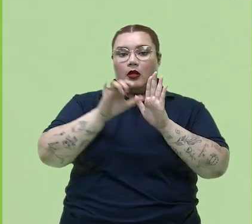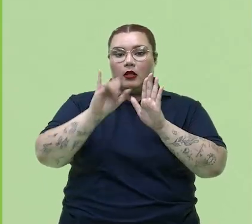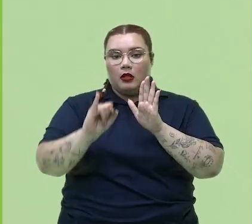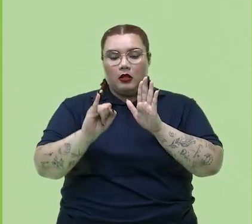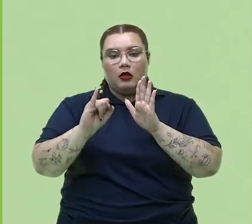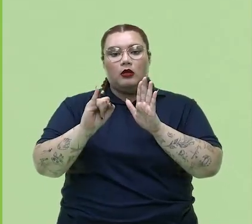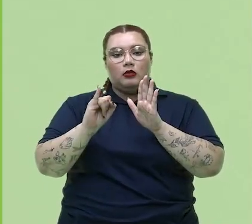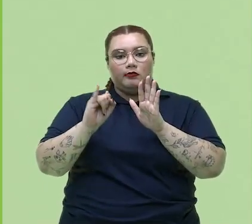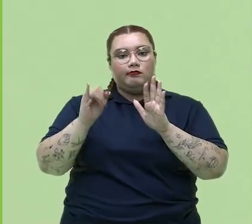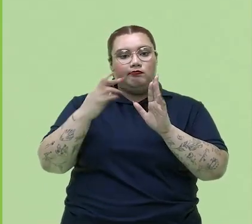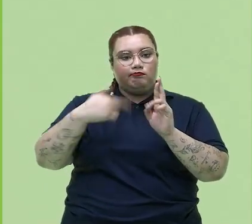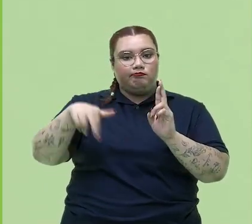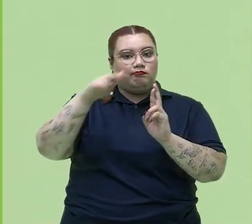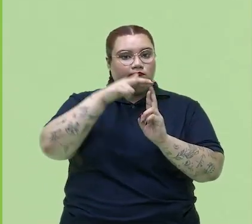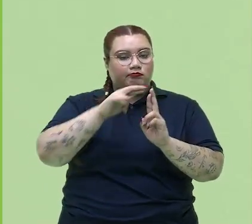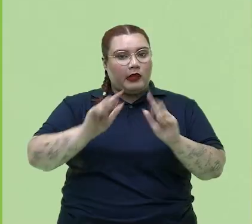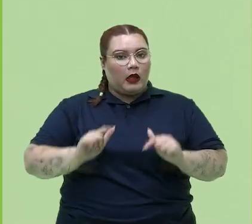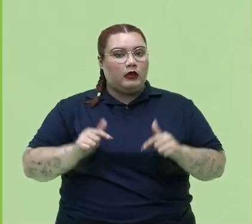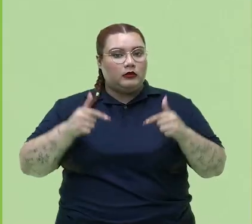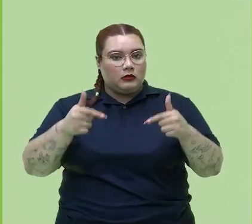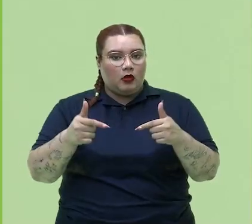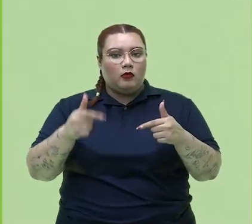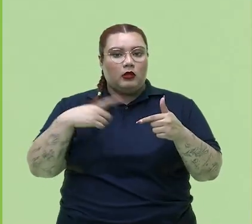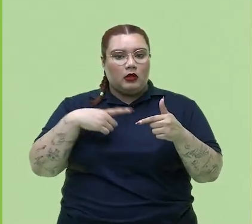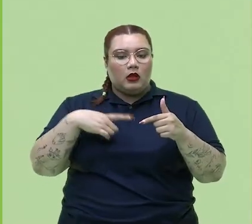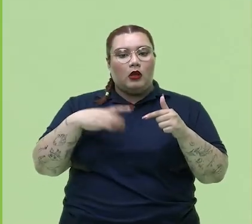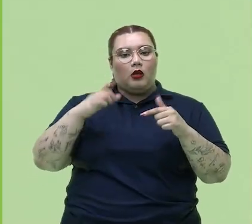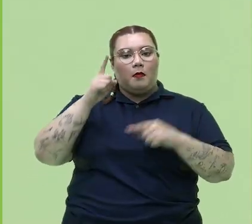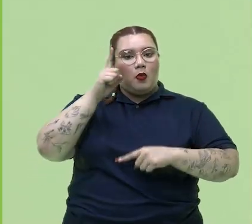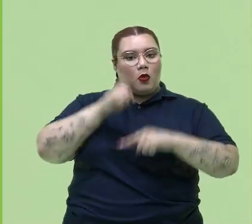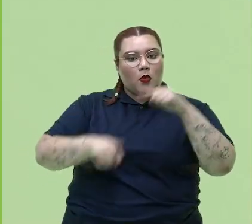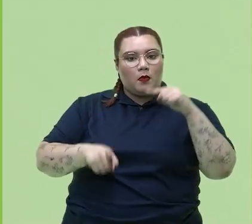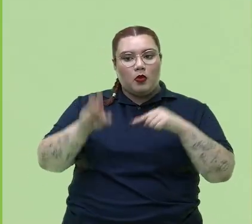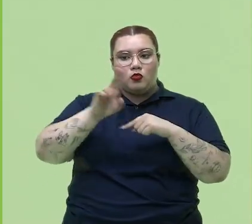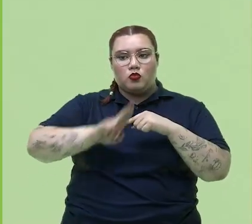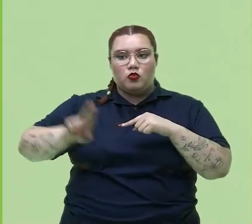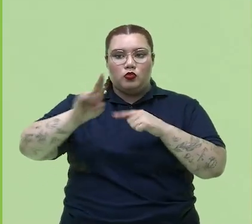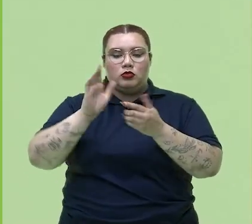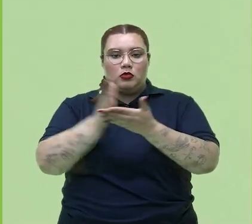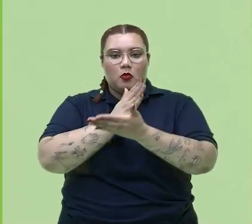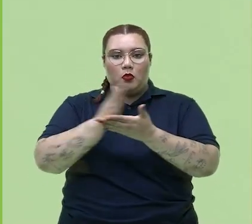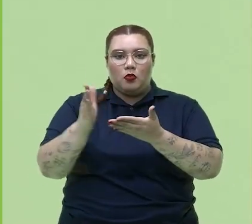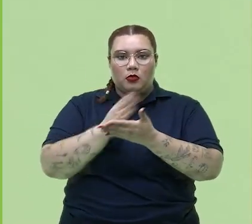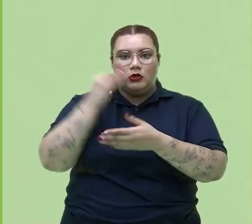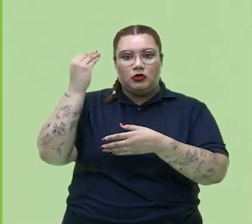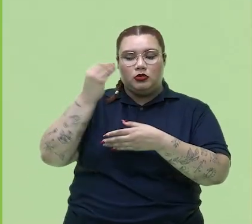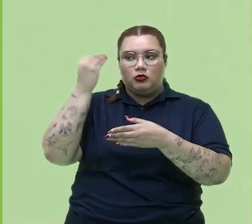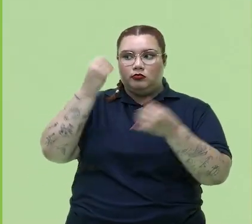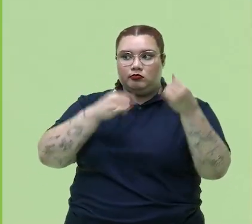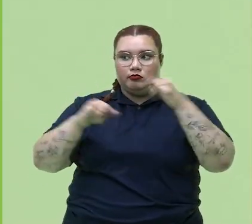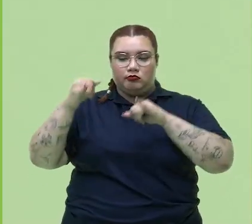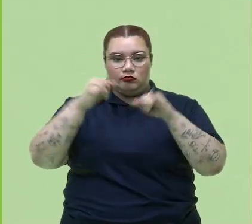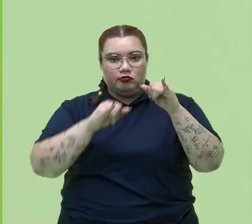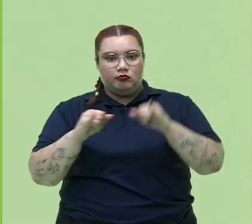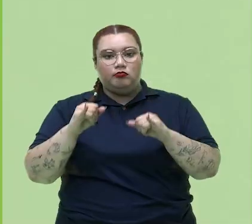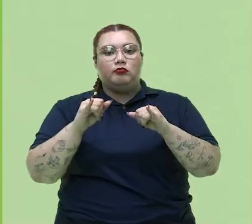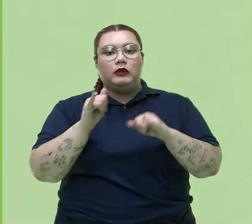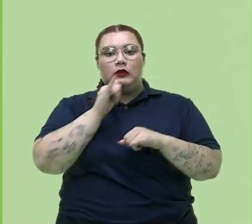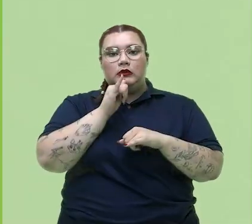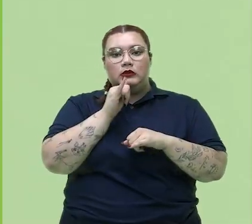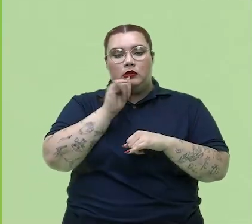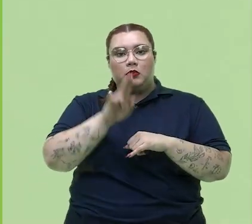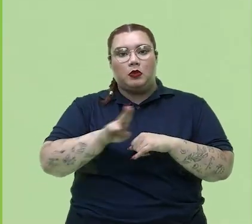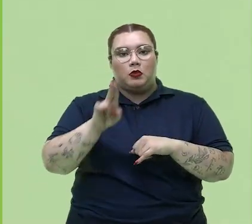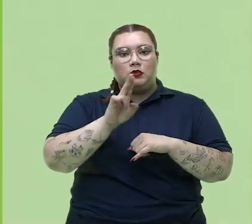bem ativa, né, para fazer restrições com determinados experimentos, né, de embriões, por